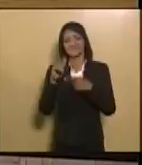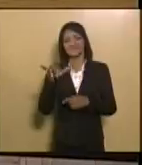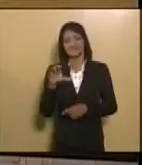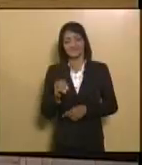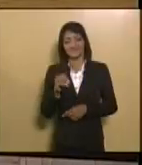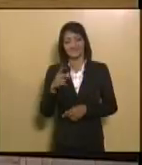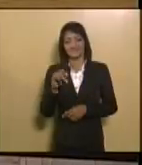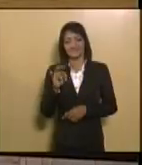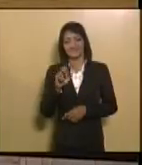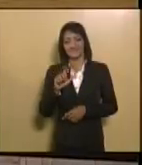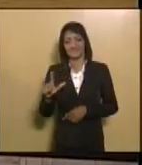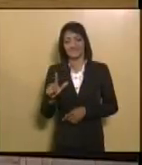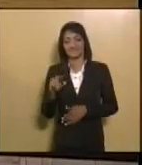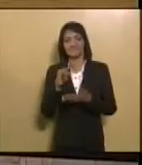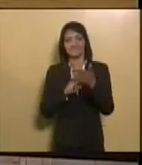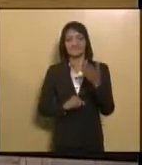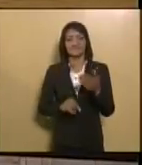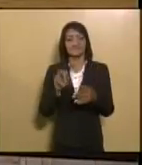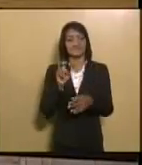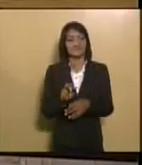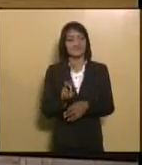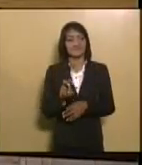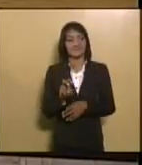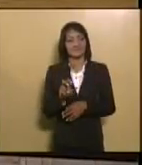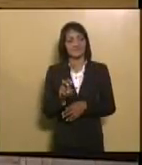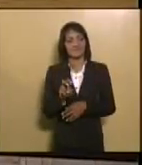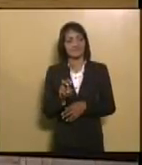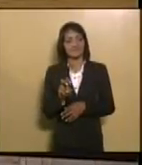Pimentel. Requerimento número